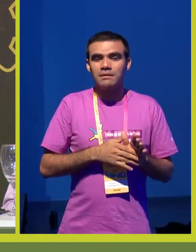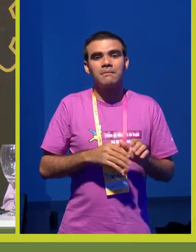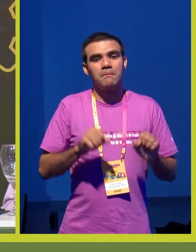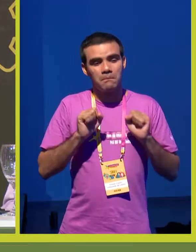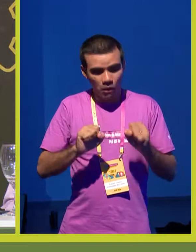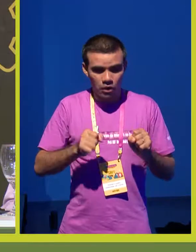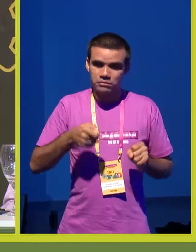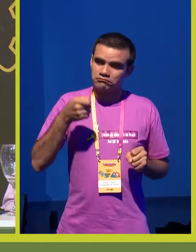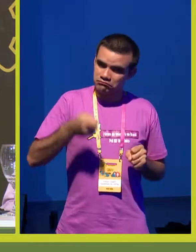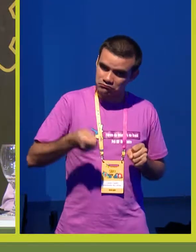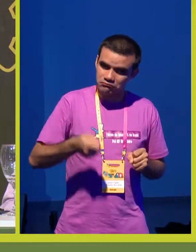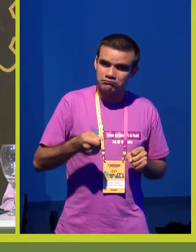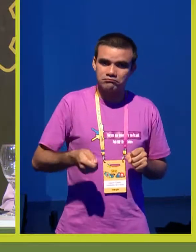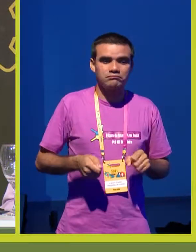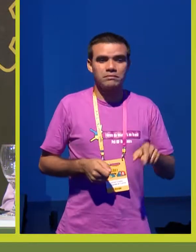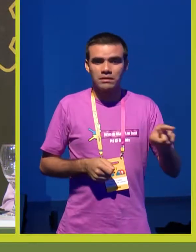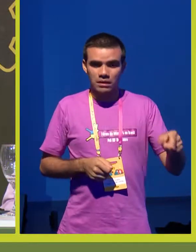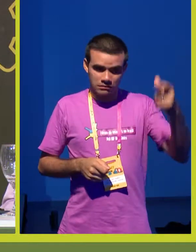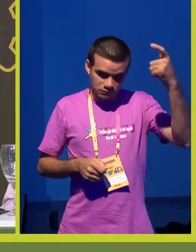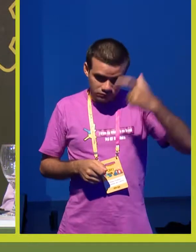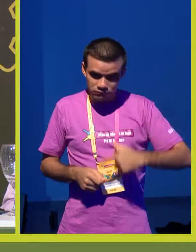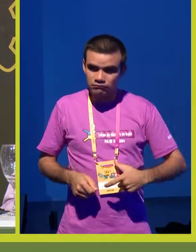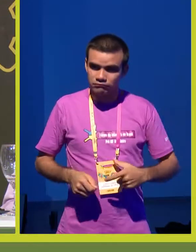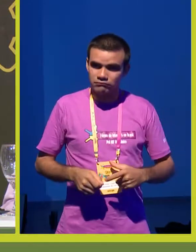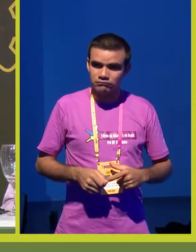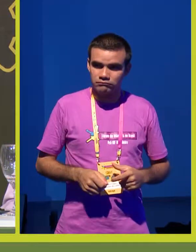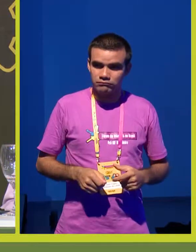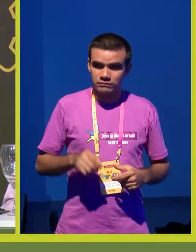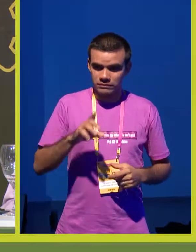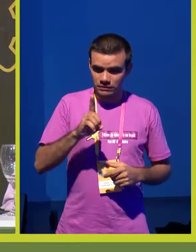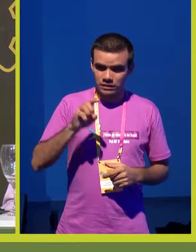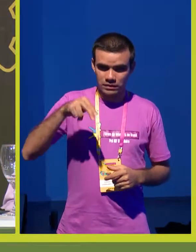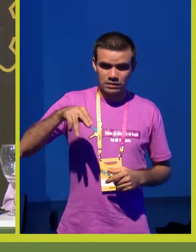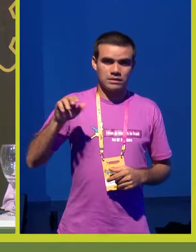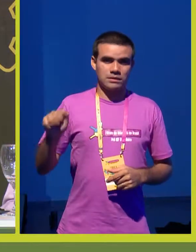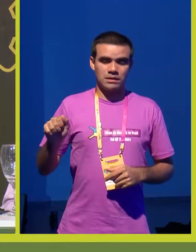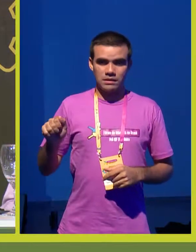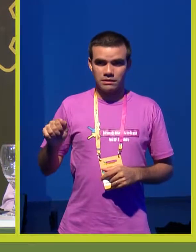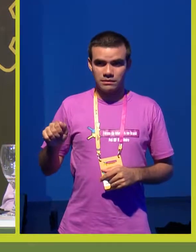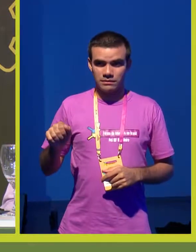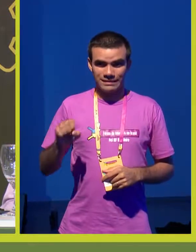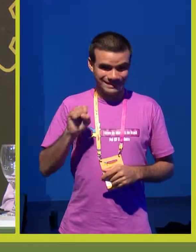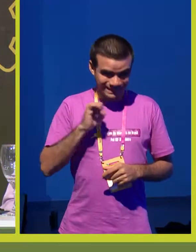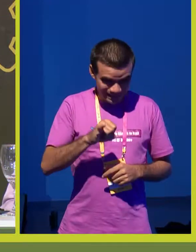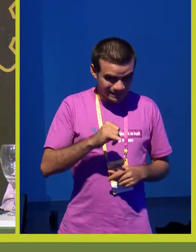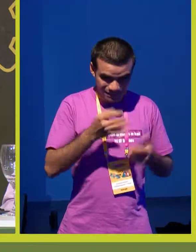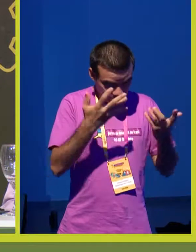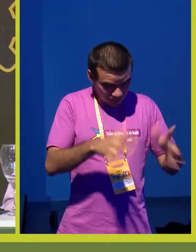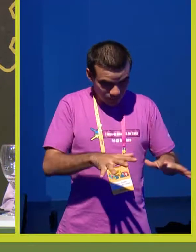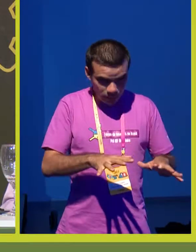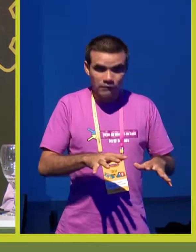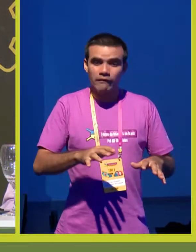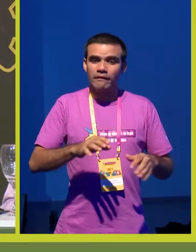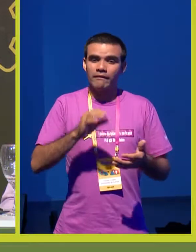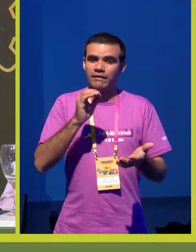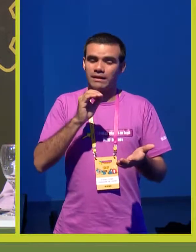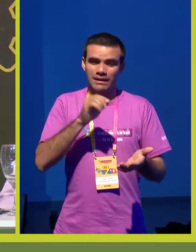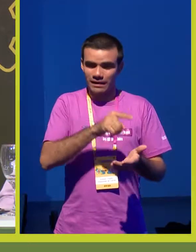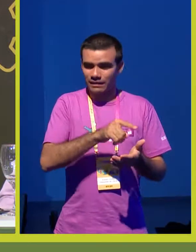obrigatoriamente à identificação do perfil genético. Se eles se negassem pelo PL, isso seria considerado falta grave na execução penal.